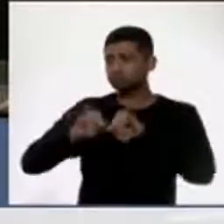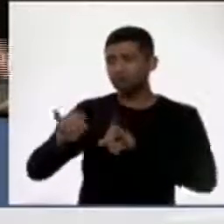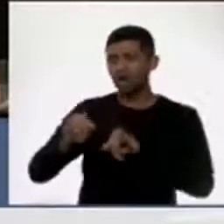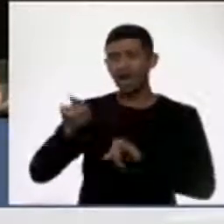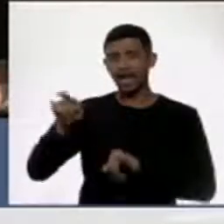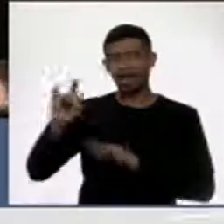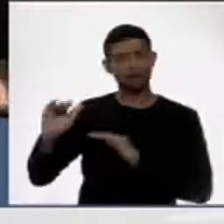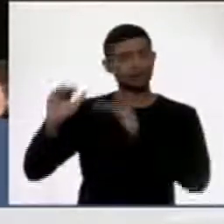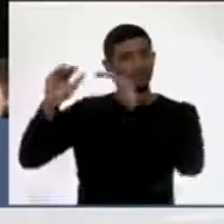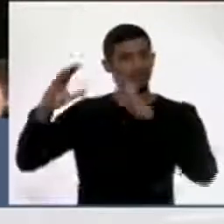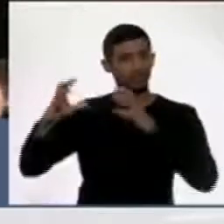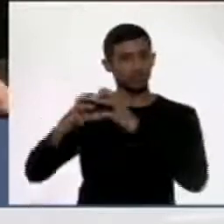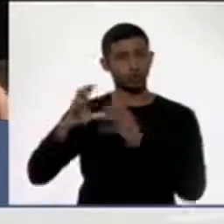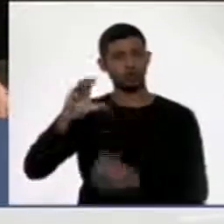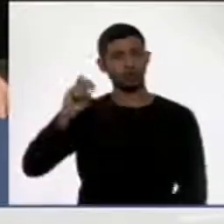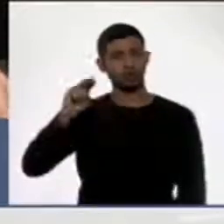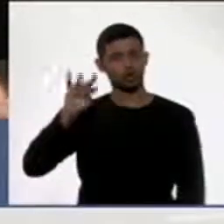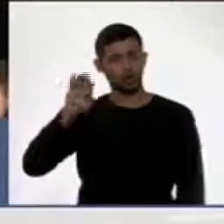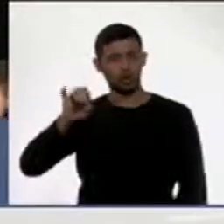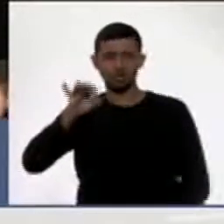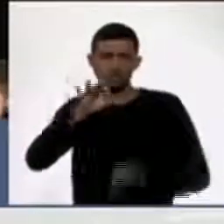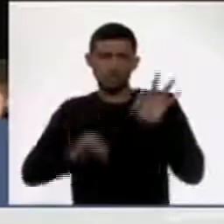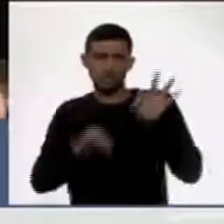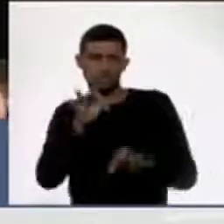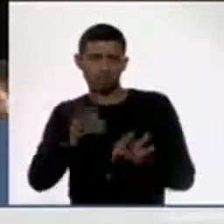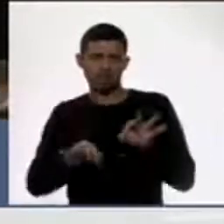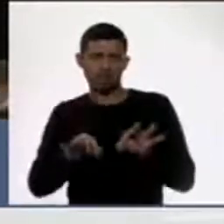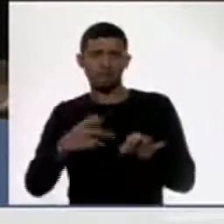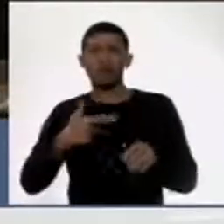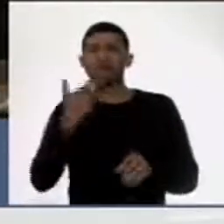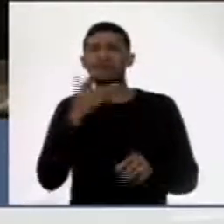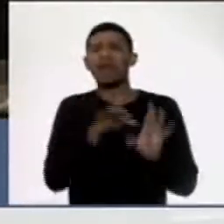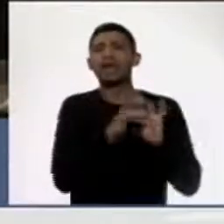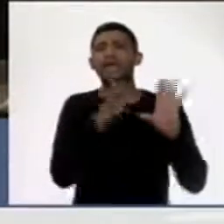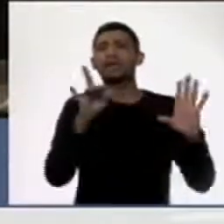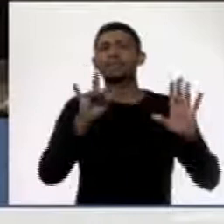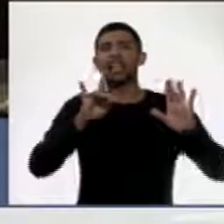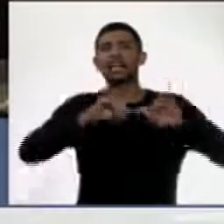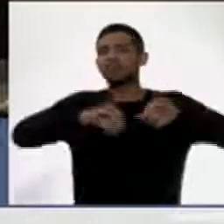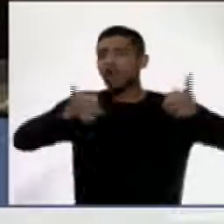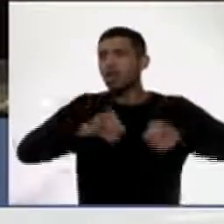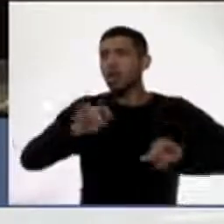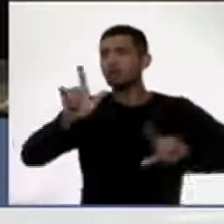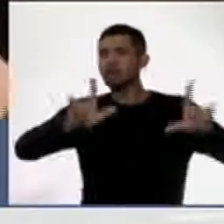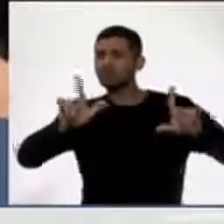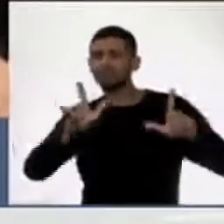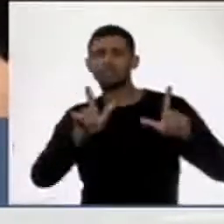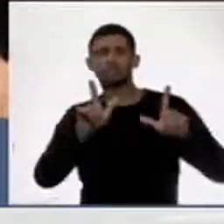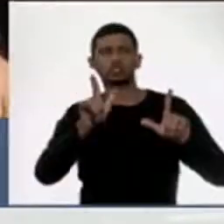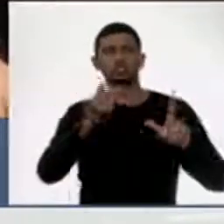julga. Quanto à liberdade de imprensa, cabe ao Supremo